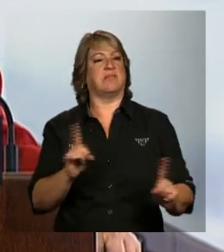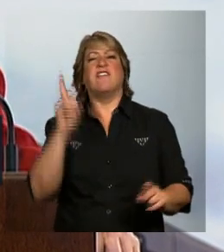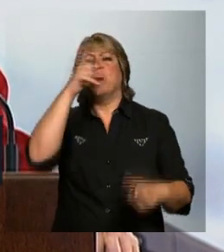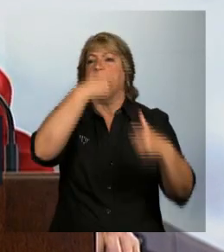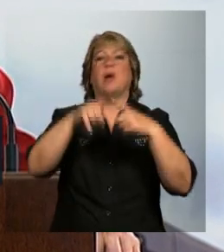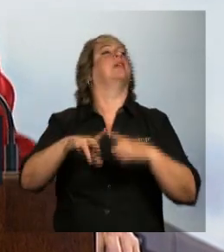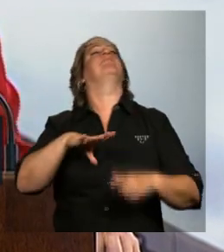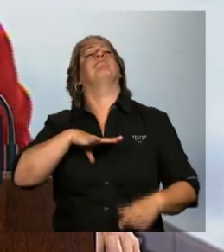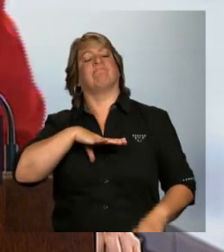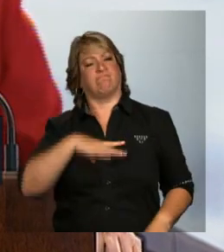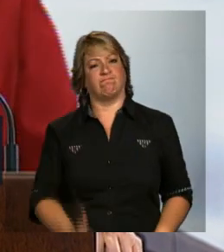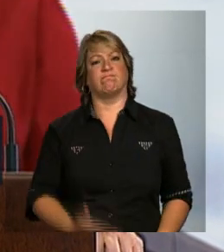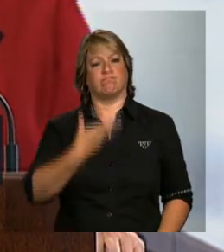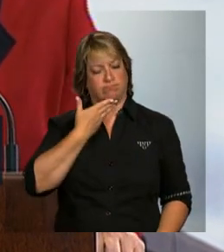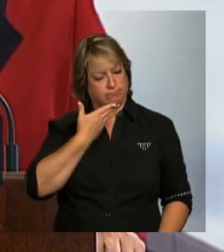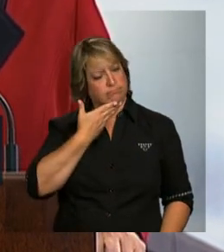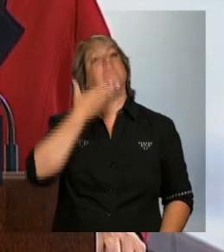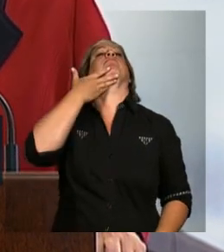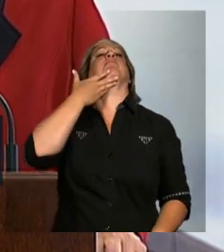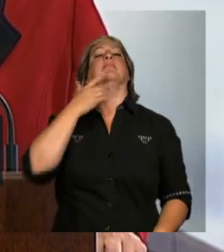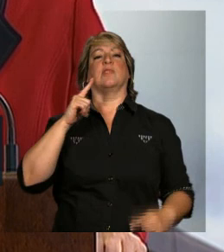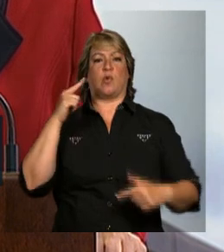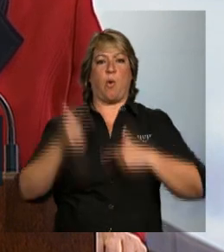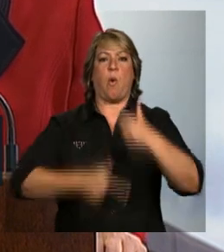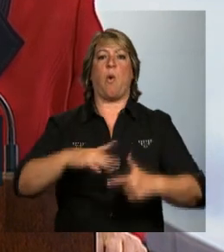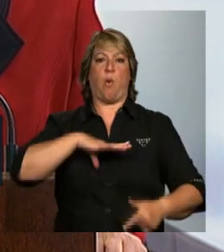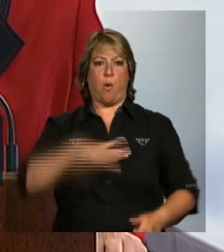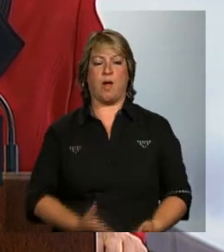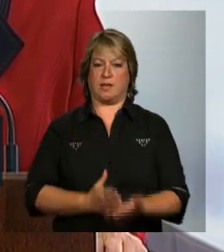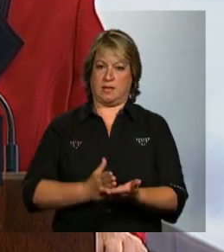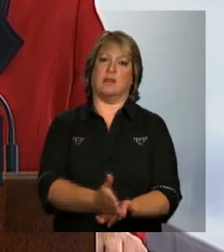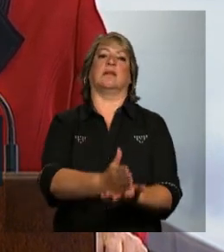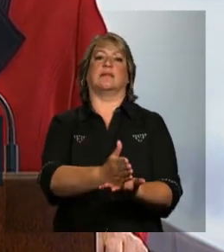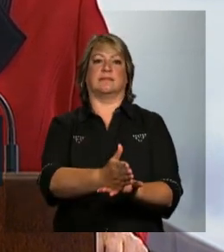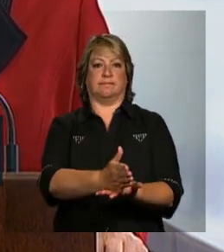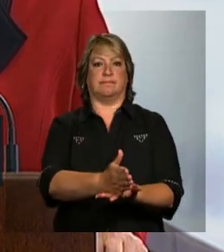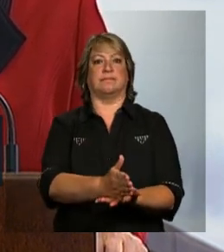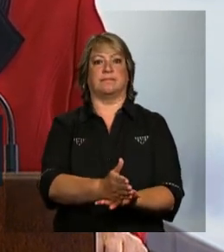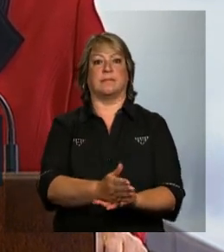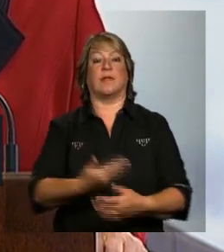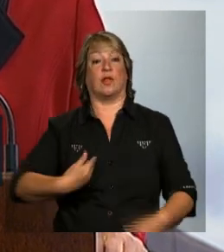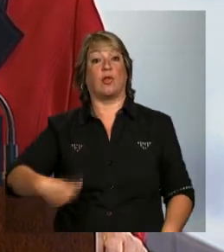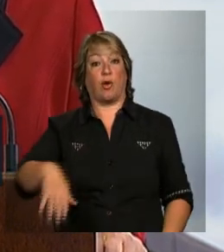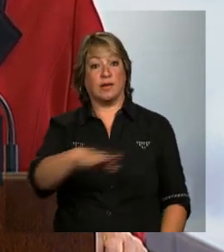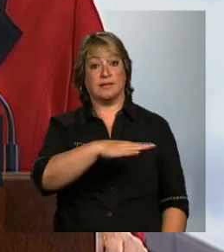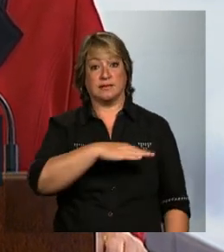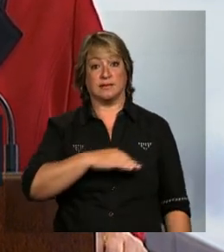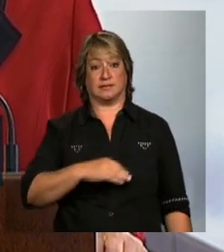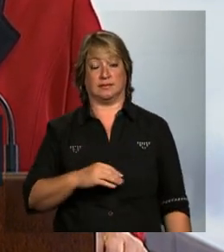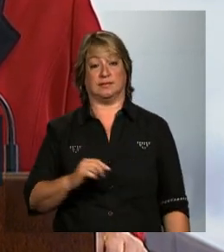dificuldades que enfrentam os desafios com coragem determinação o nosso